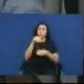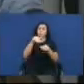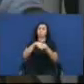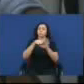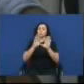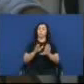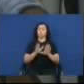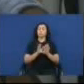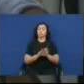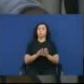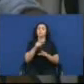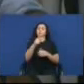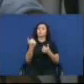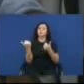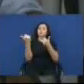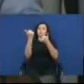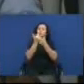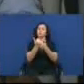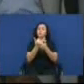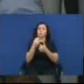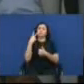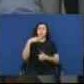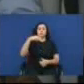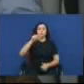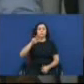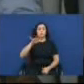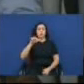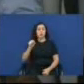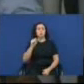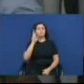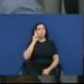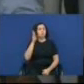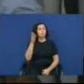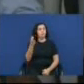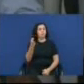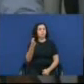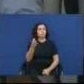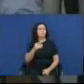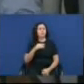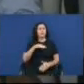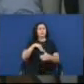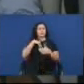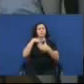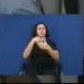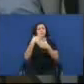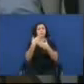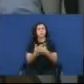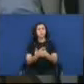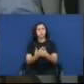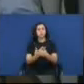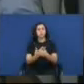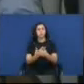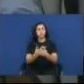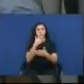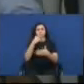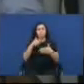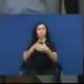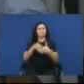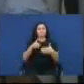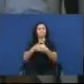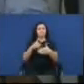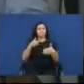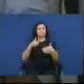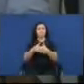vereador assessorava o vereador Mário e, portanto, lembra muito bem. E de lá para cá a situação está emperrada. Nós